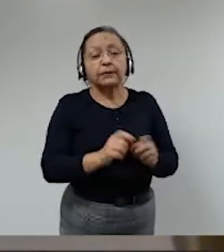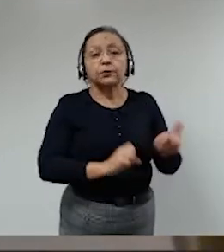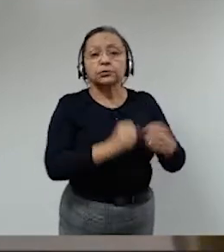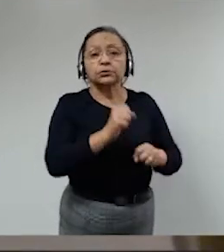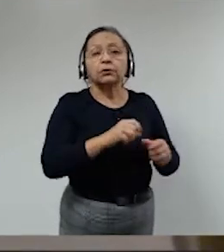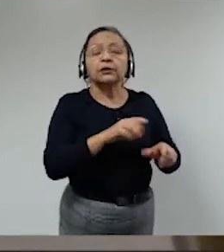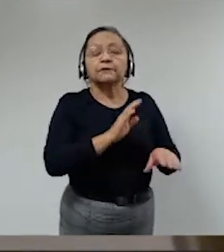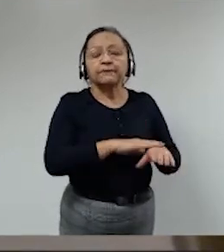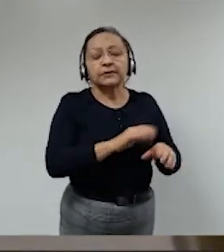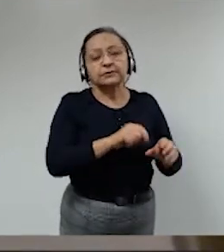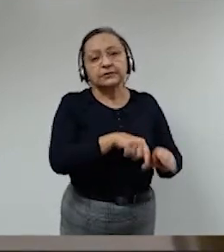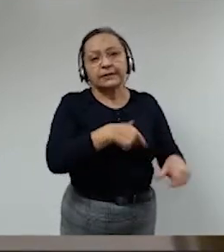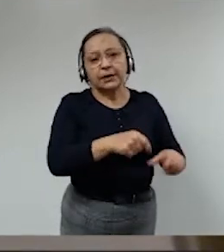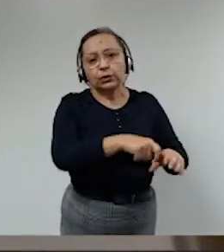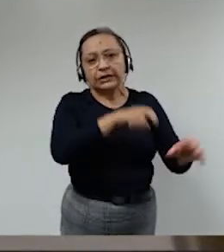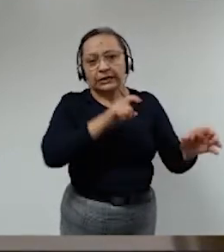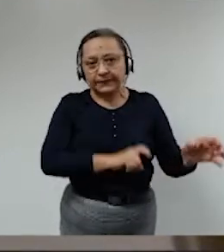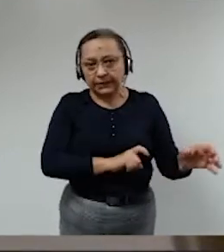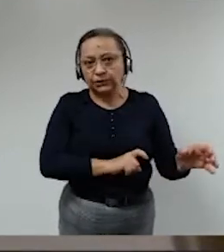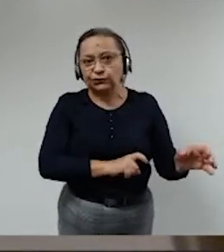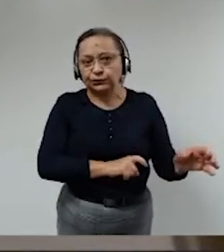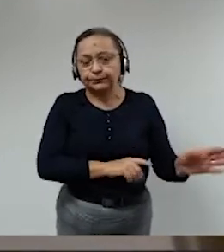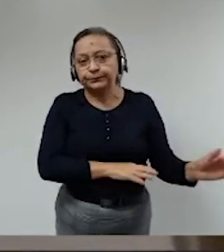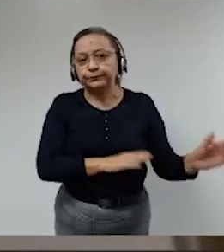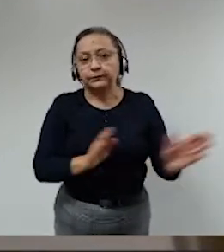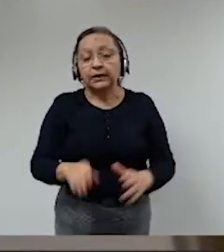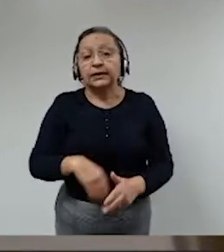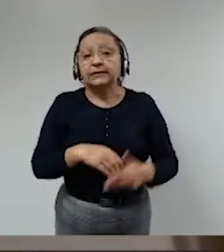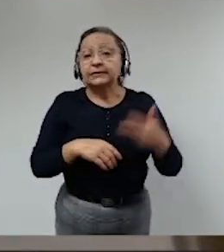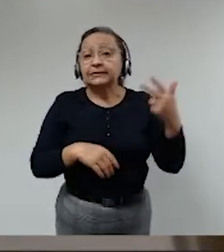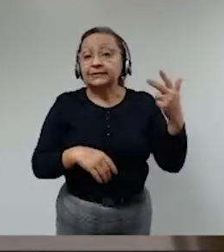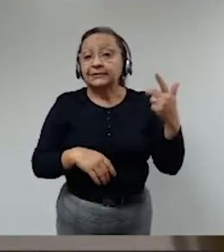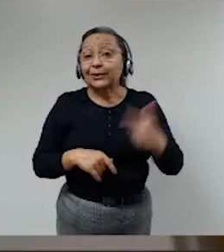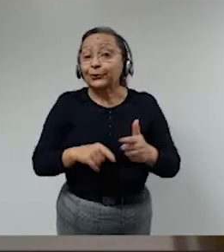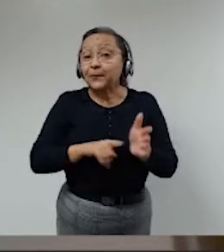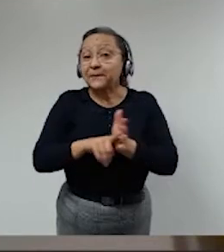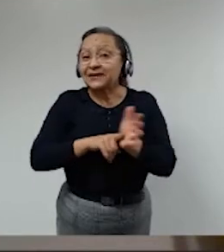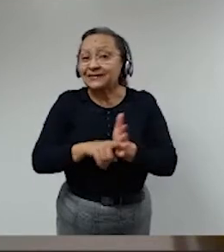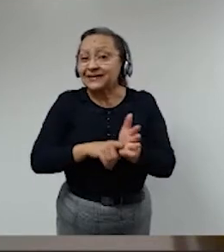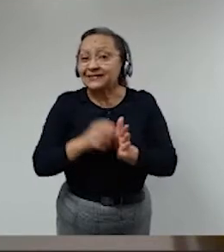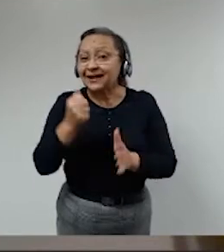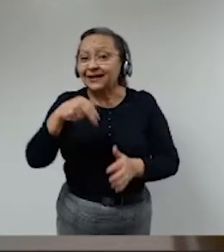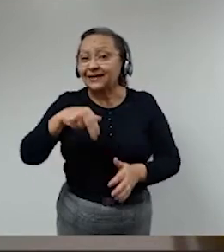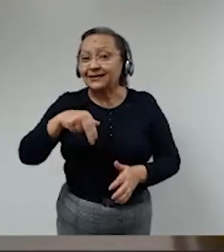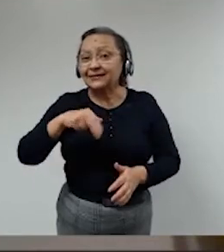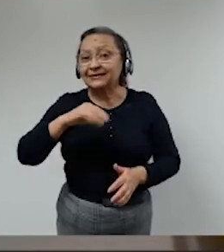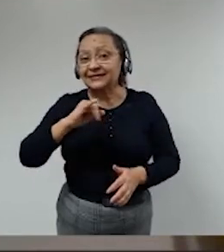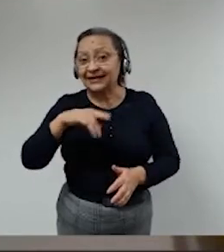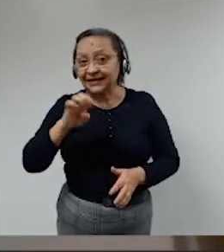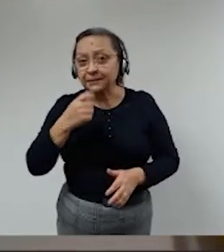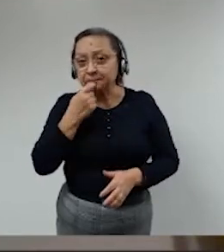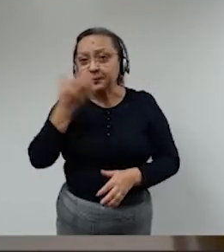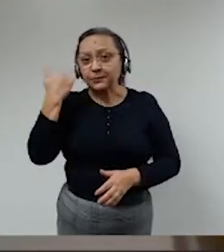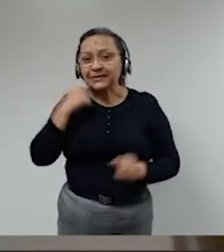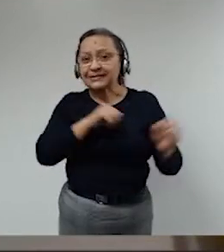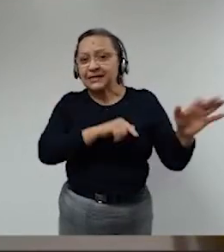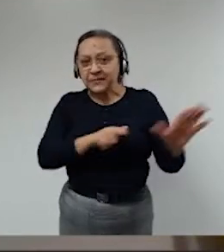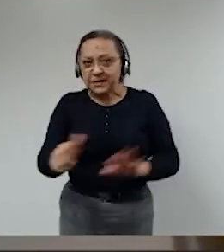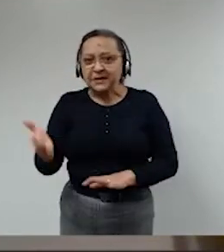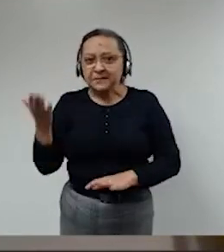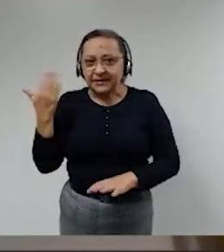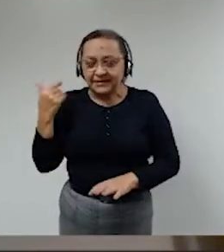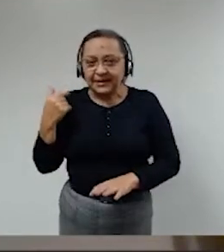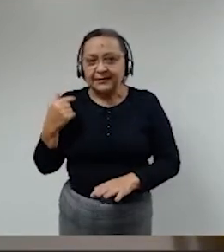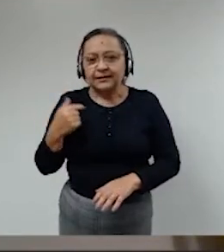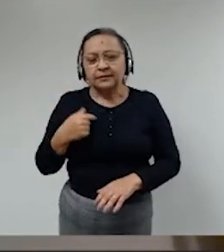produção independente. Segundo dados da Ancine recentes, e acho que isso foi divulgado essa semana, na semana passada,